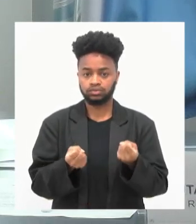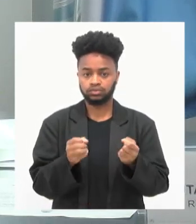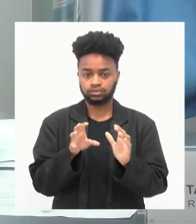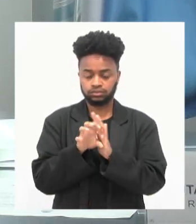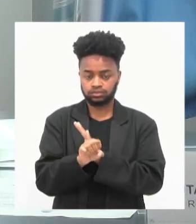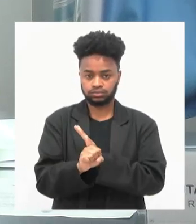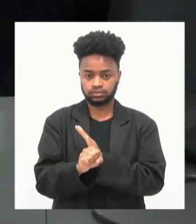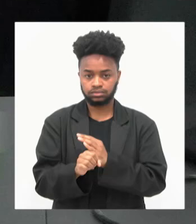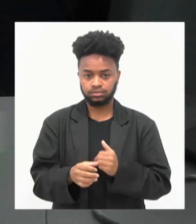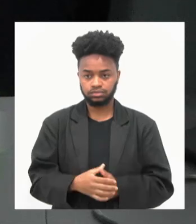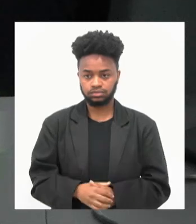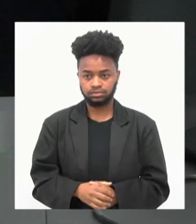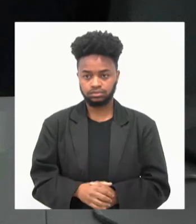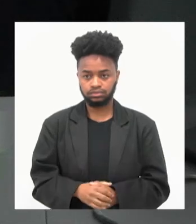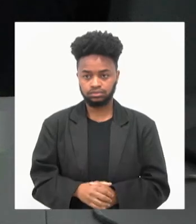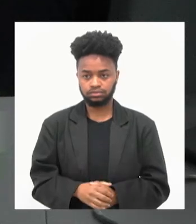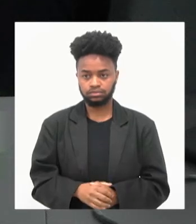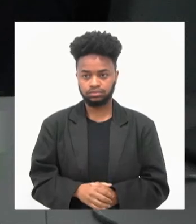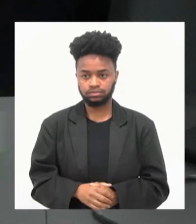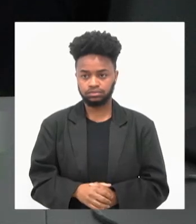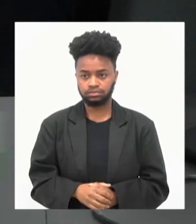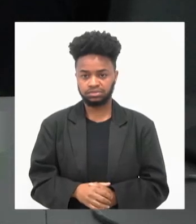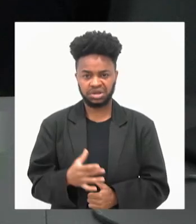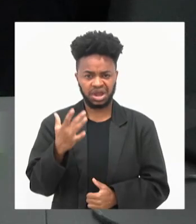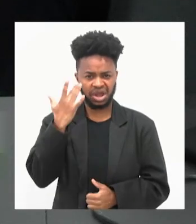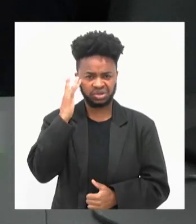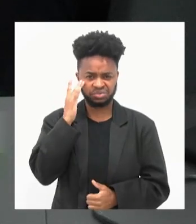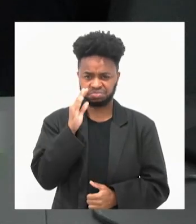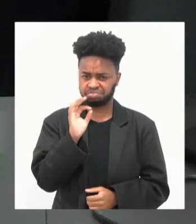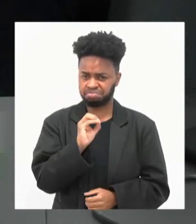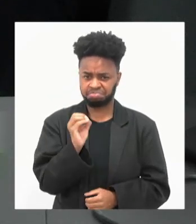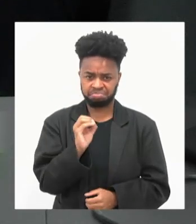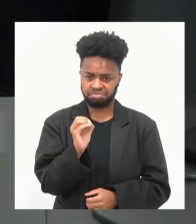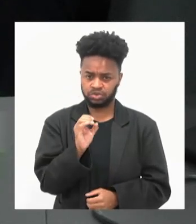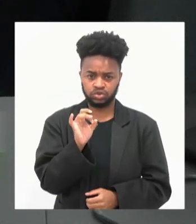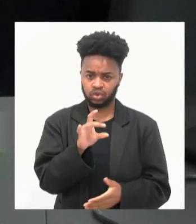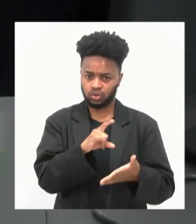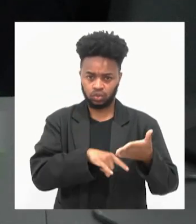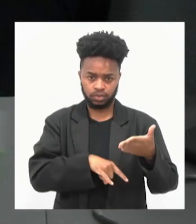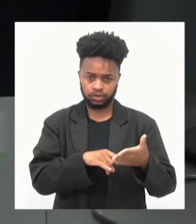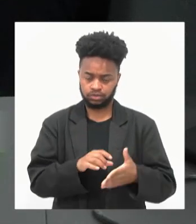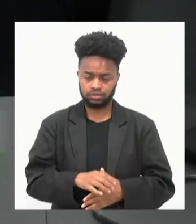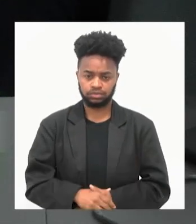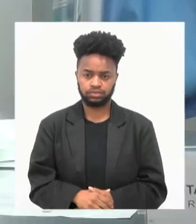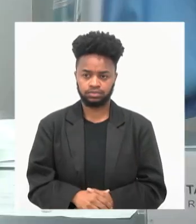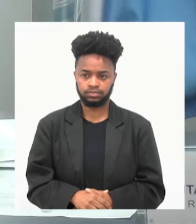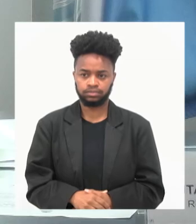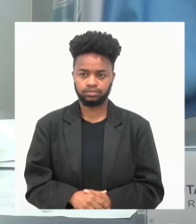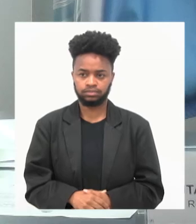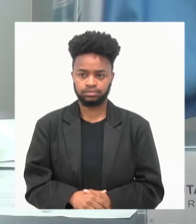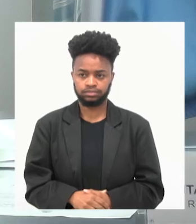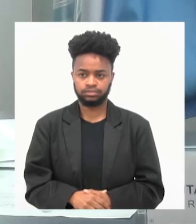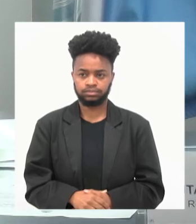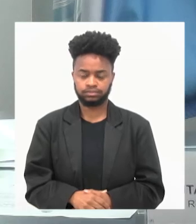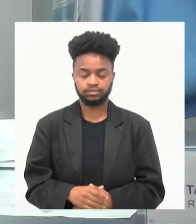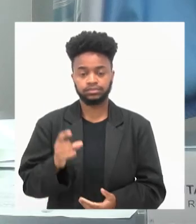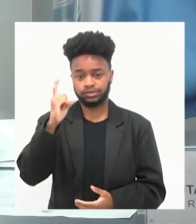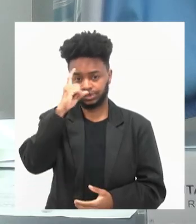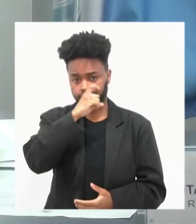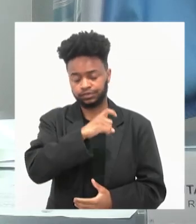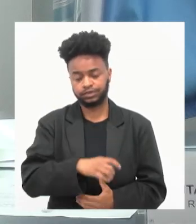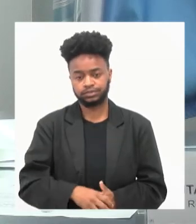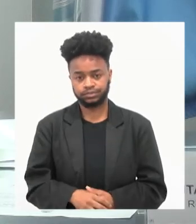desde 75? Acredito que nenhum. Nenhum. Tudo documento. O documento. Aí é difícil. É bastante